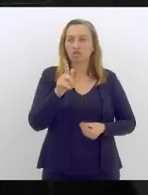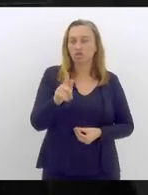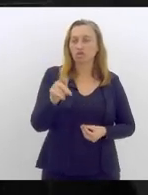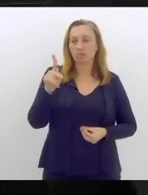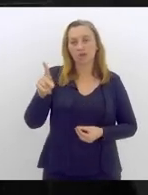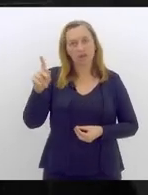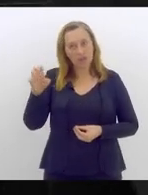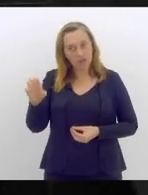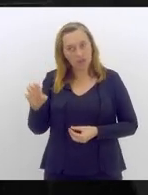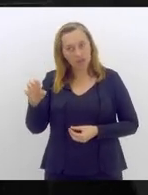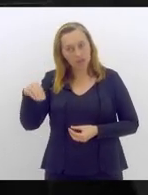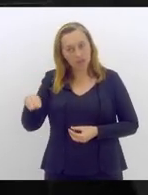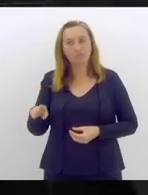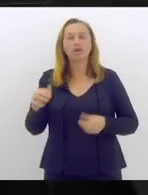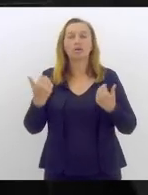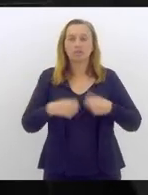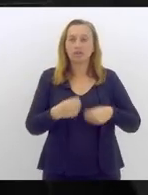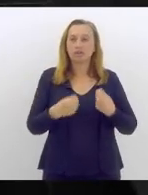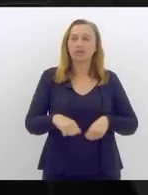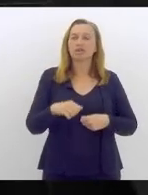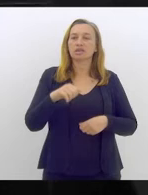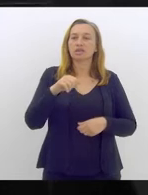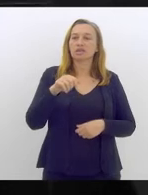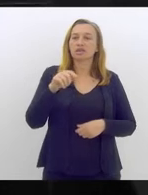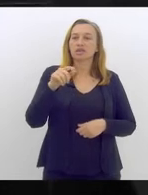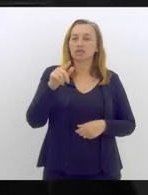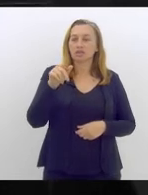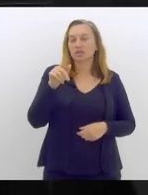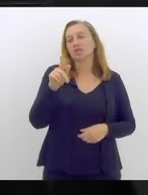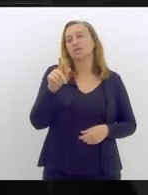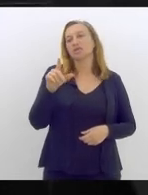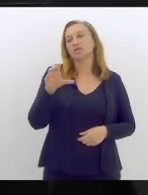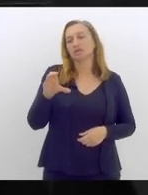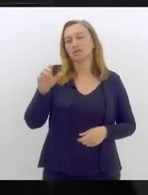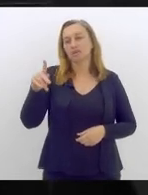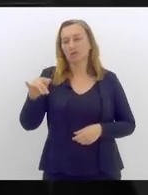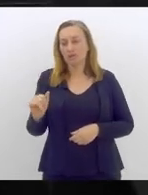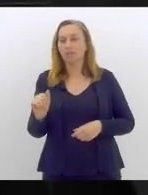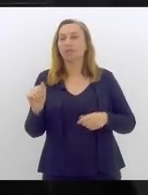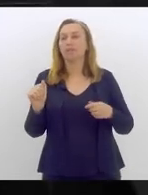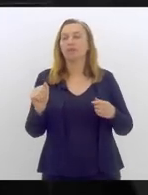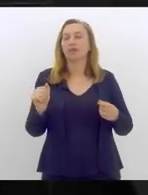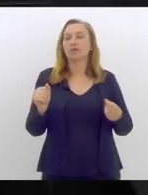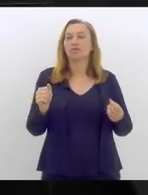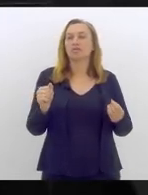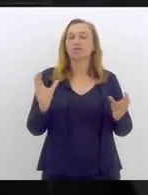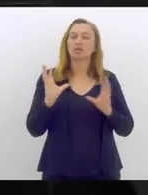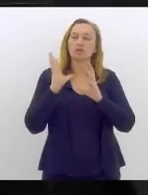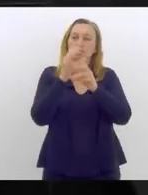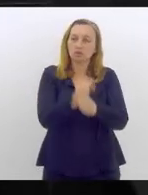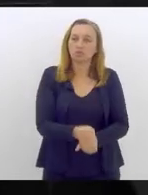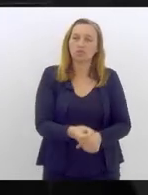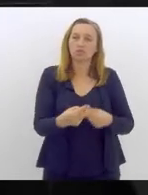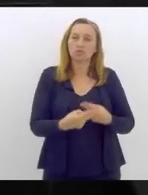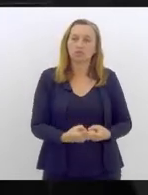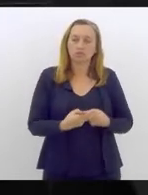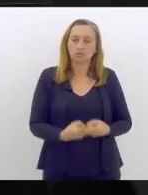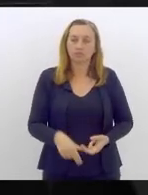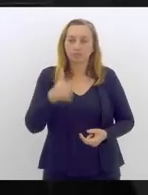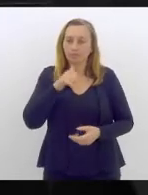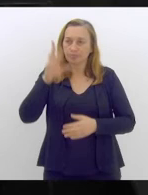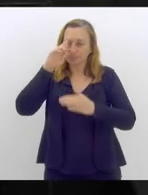tarifária tem que ser o IPCA tudo isso está no nosso relatório e agradeço a oportunidade de fazer um brevíssimo resumo com a paciência de vossa excelência